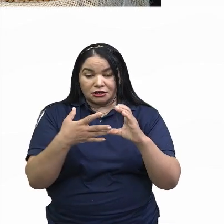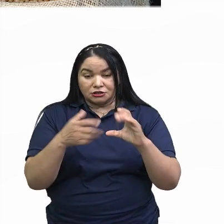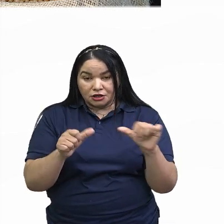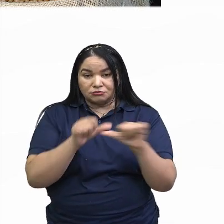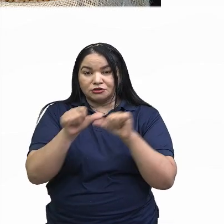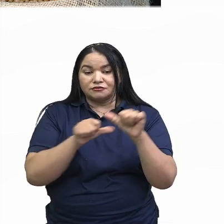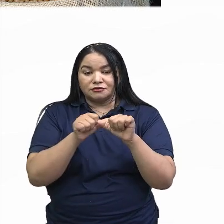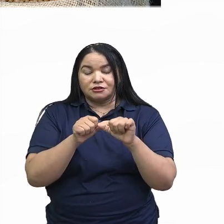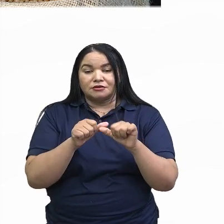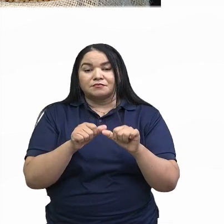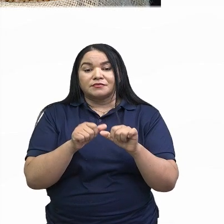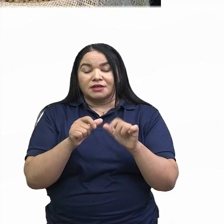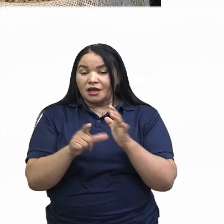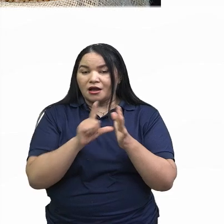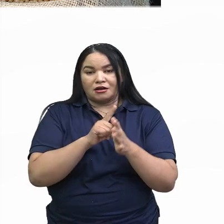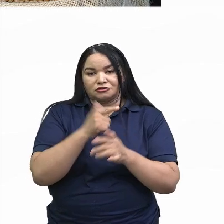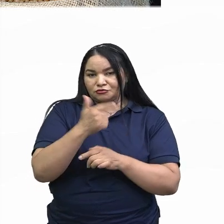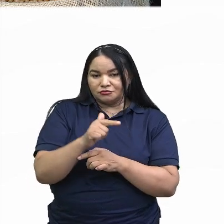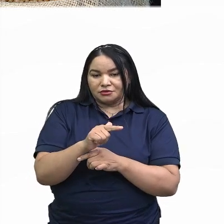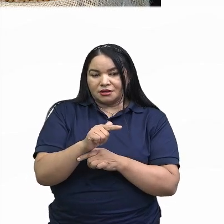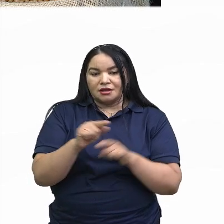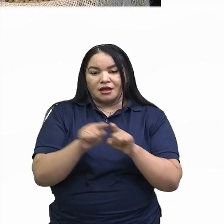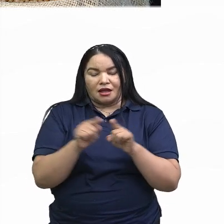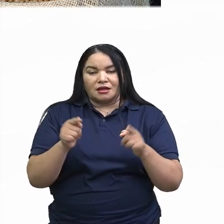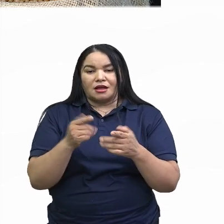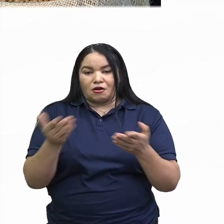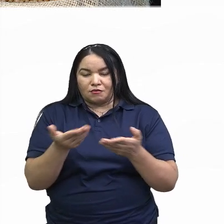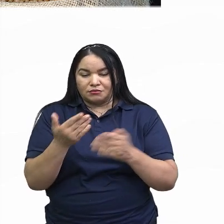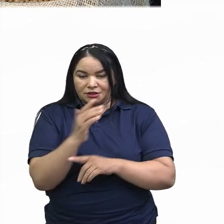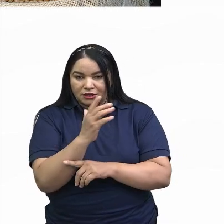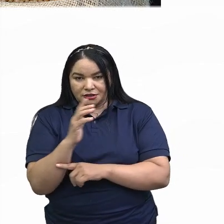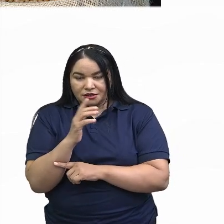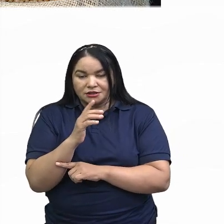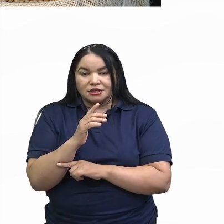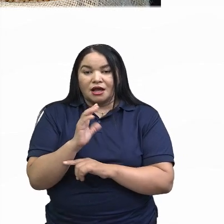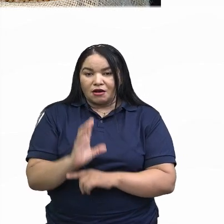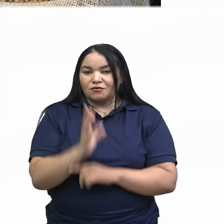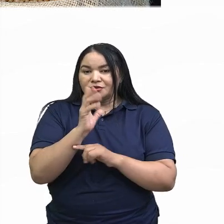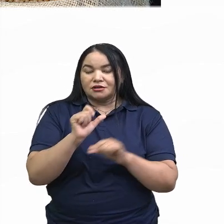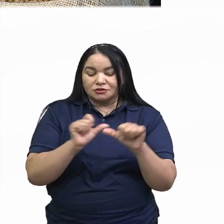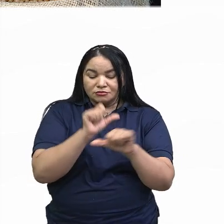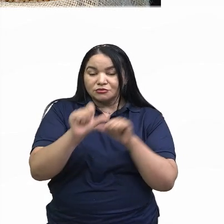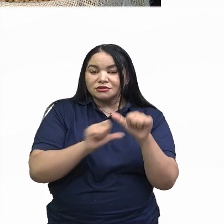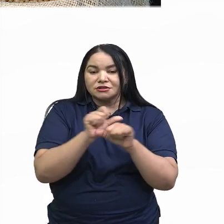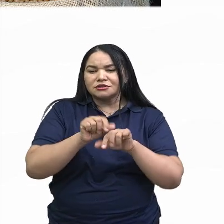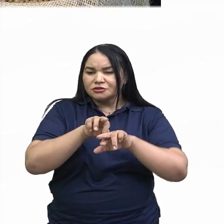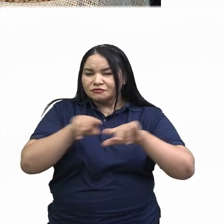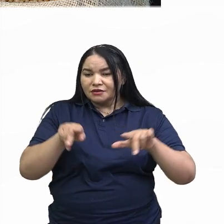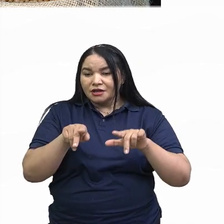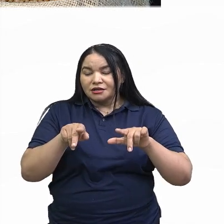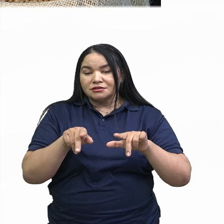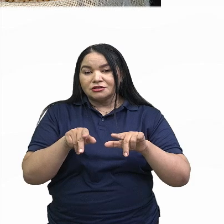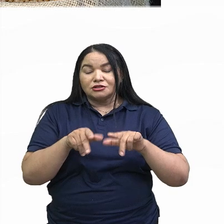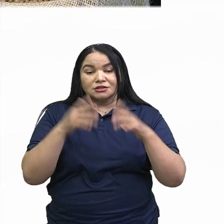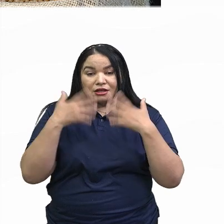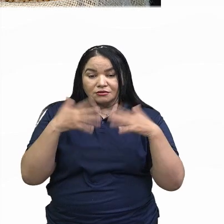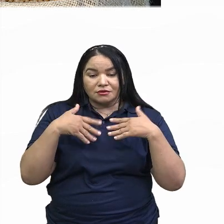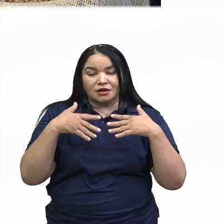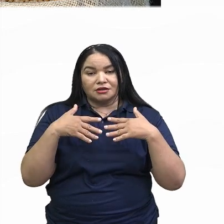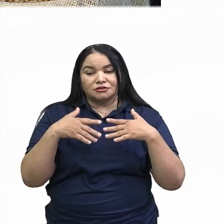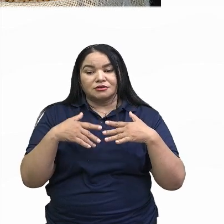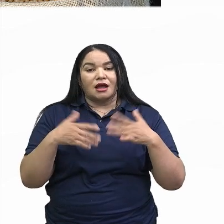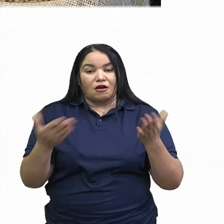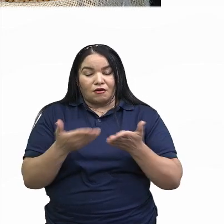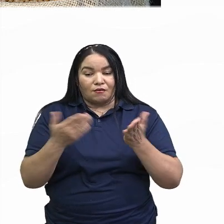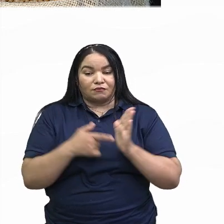Na natureza sempre ocorreram e ainda ocorrem alterações ou mutações que são naturais. Aí a gente